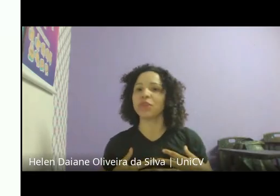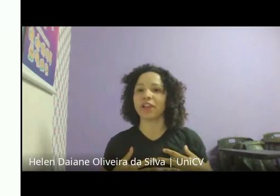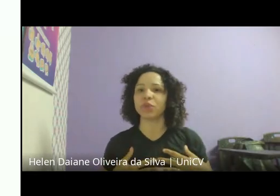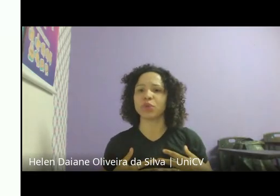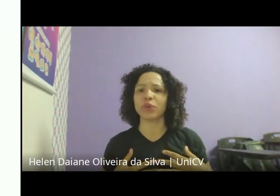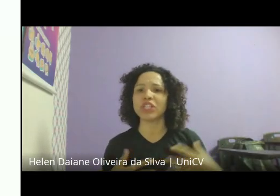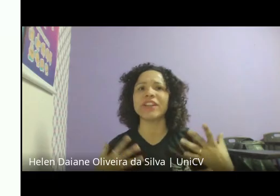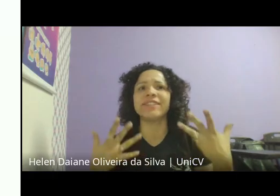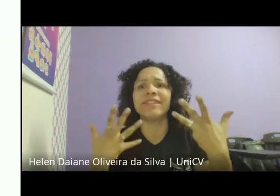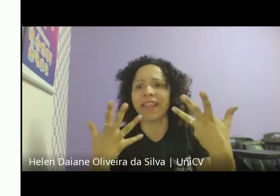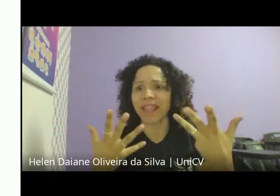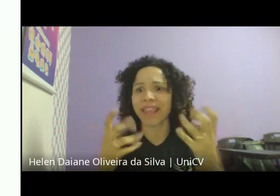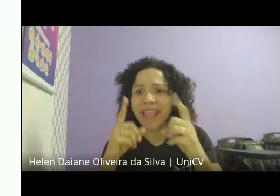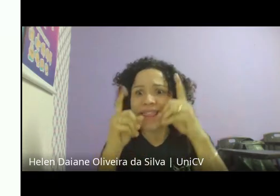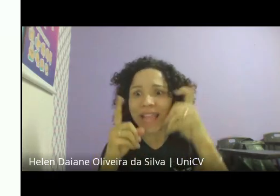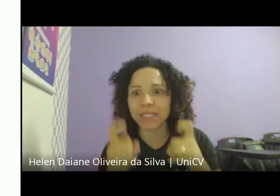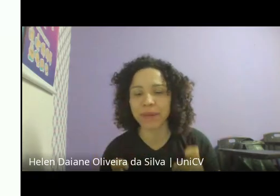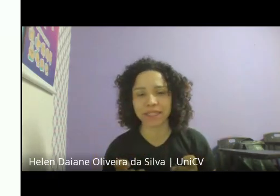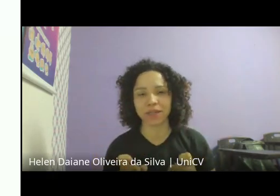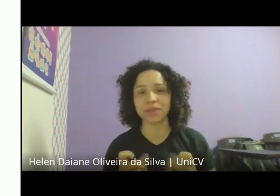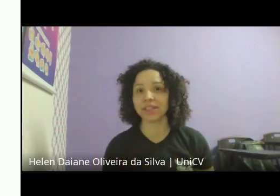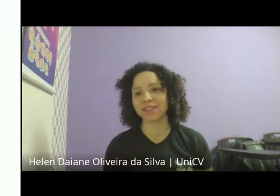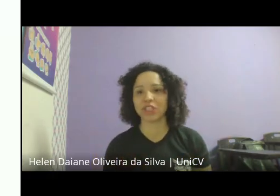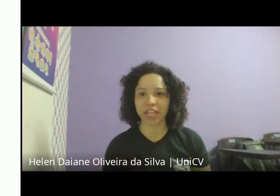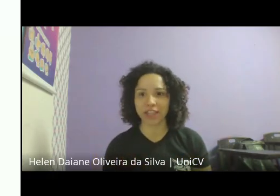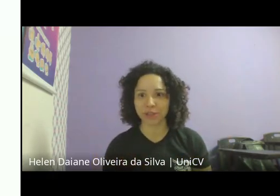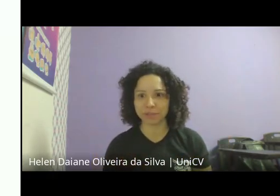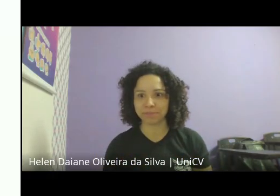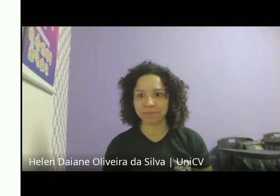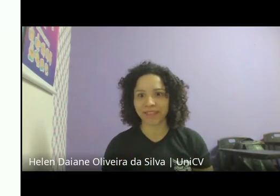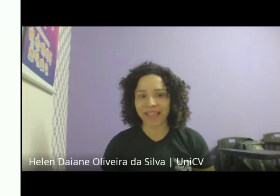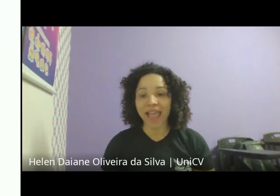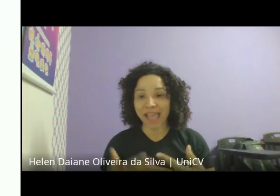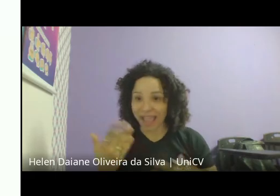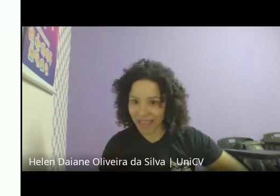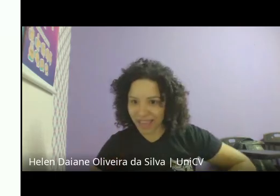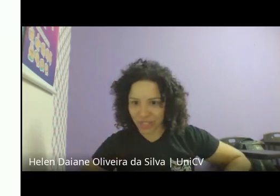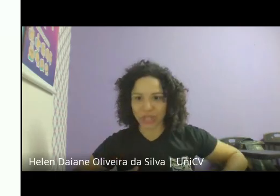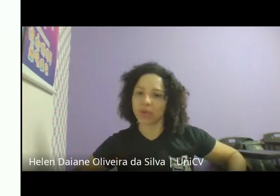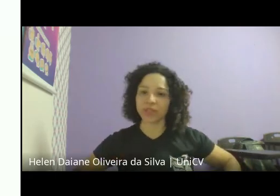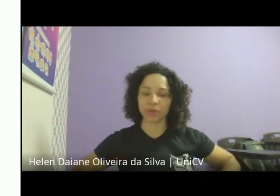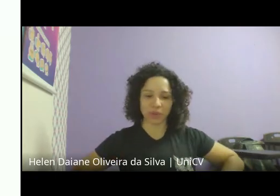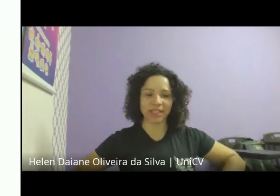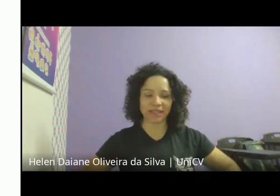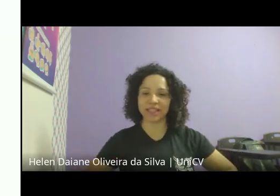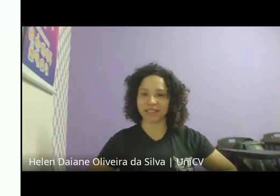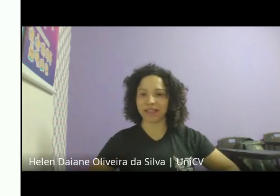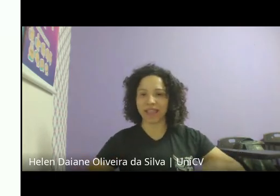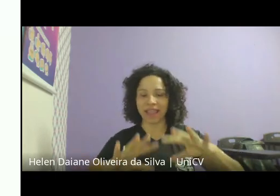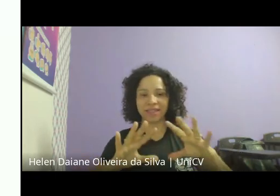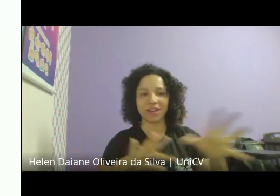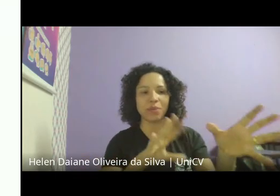quando a gente for falar com o surdo, a gente vai ter que, na expressão, transmitir isso. Aí, a gente tem alguns autores que